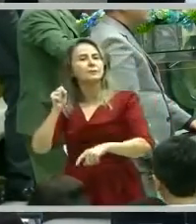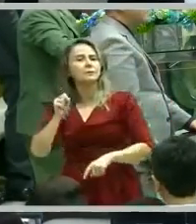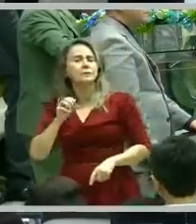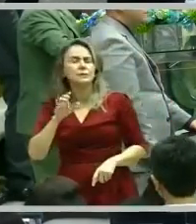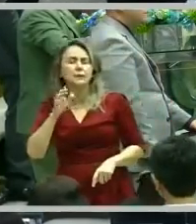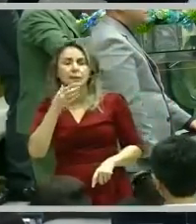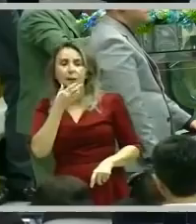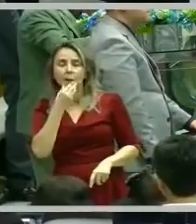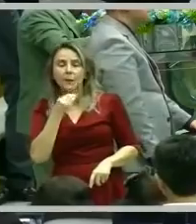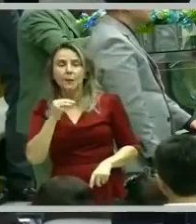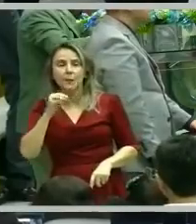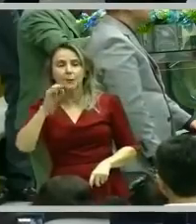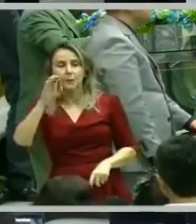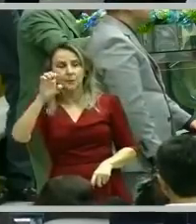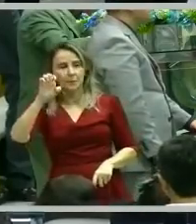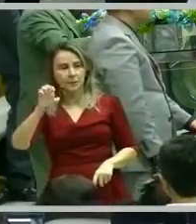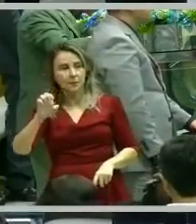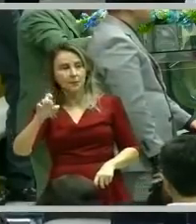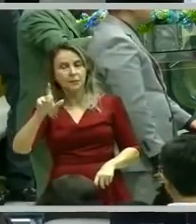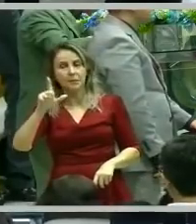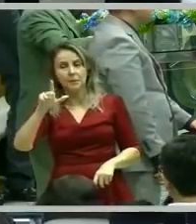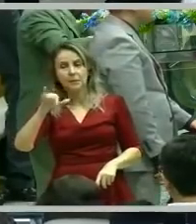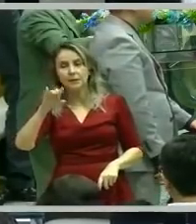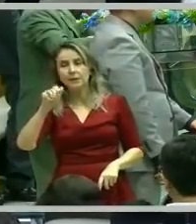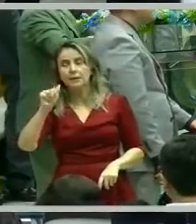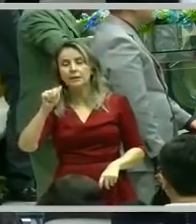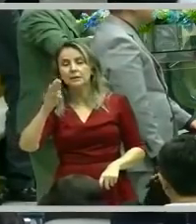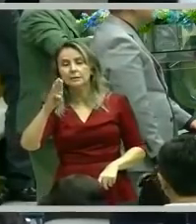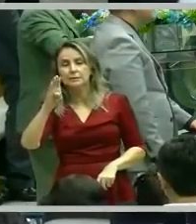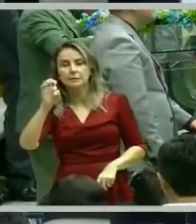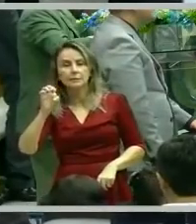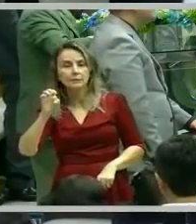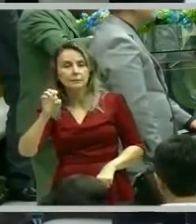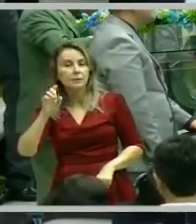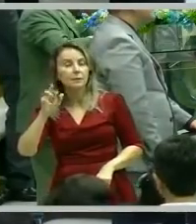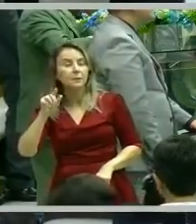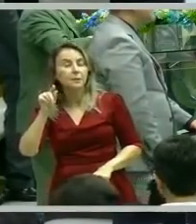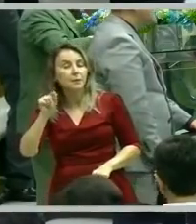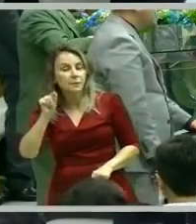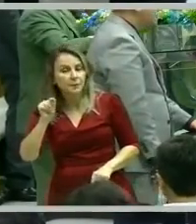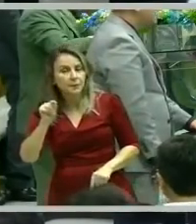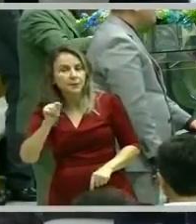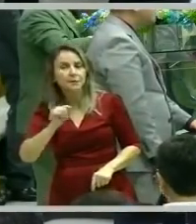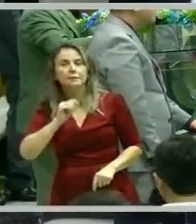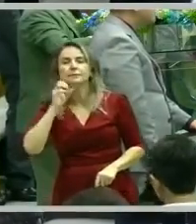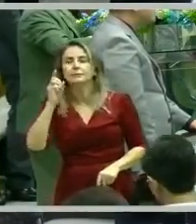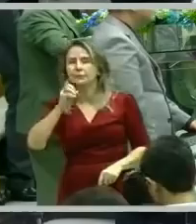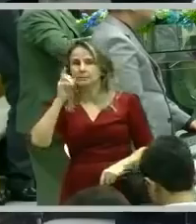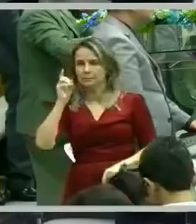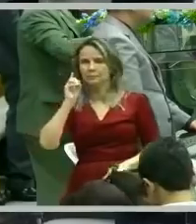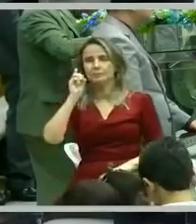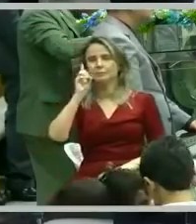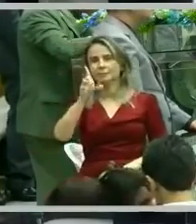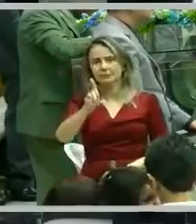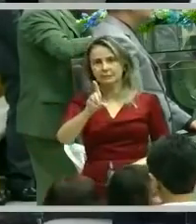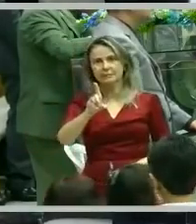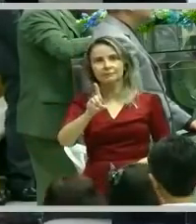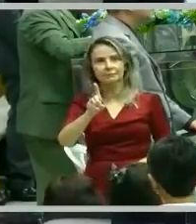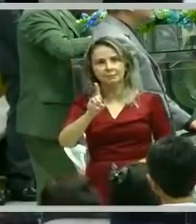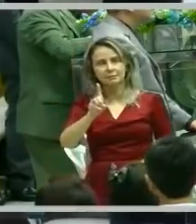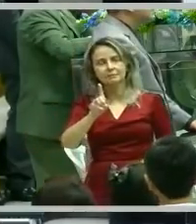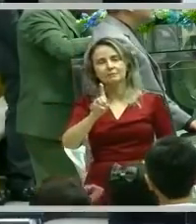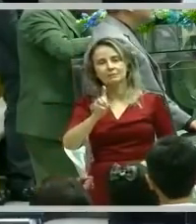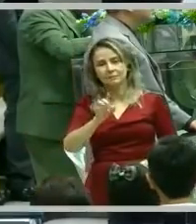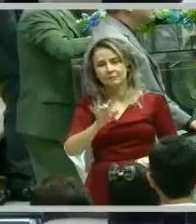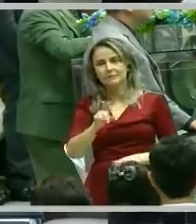O diabo não vai levantar a gente de fora somente não. Ele vai levantar de fora, mas ele vai levantar aqui dentro, Eliabe.